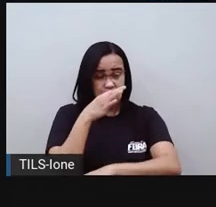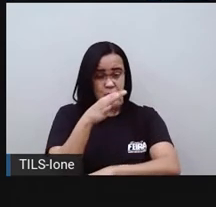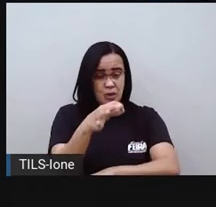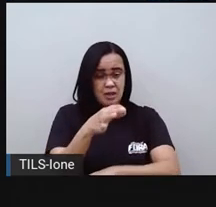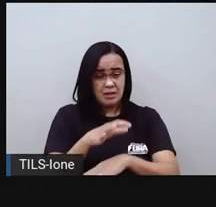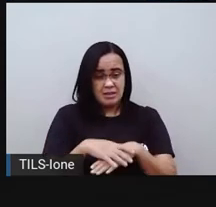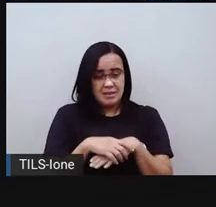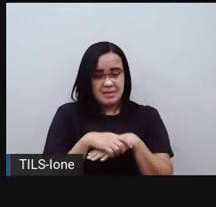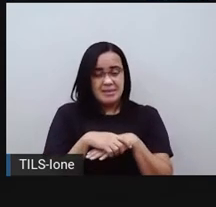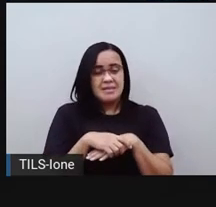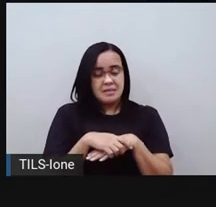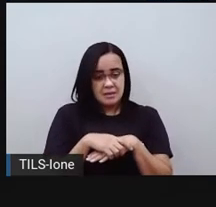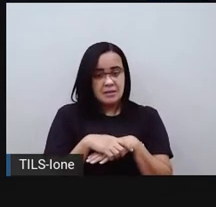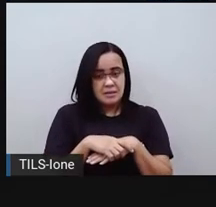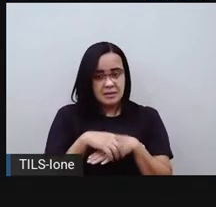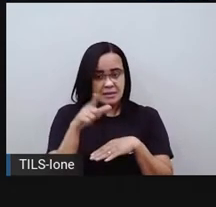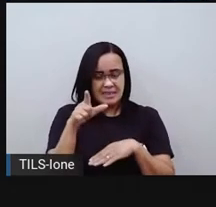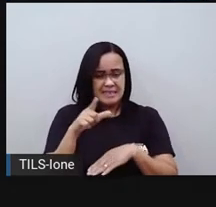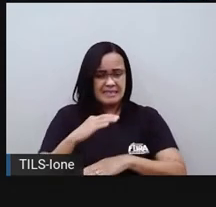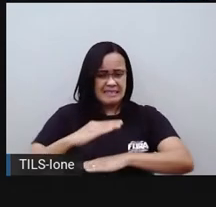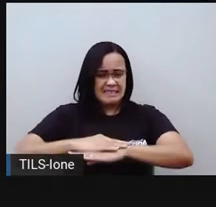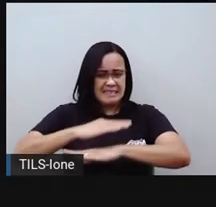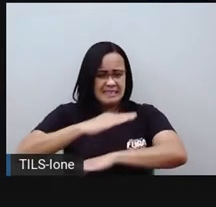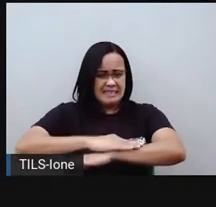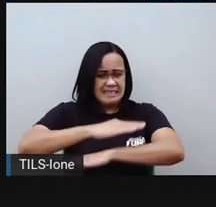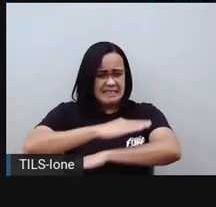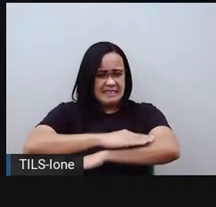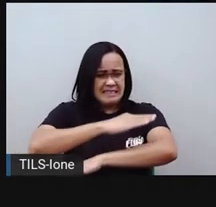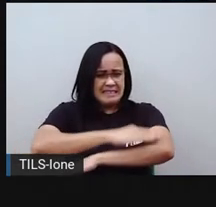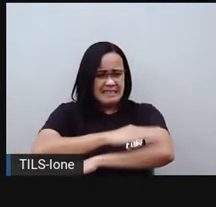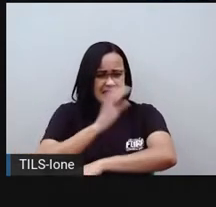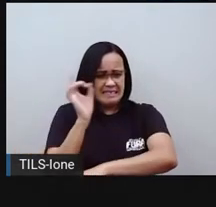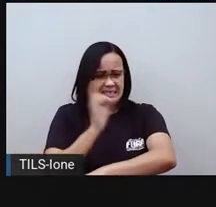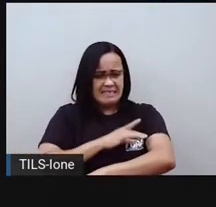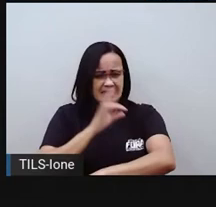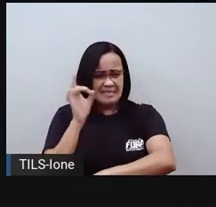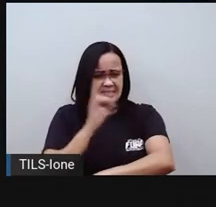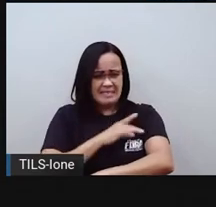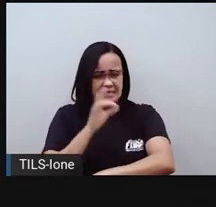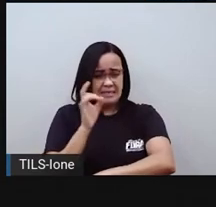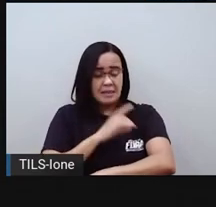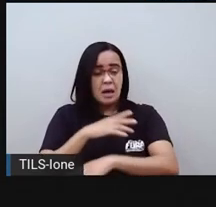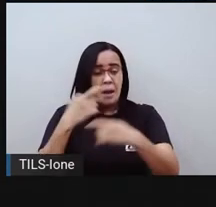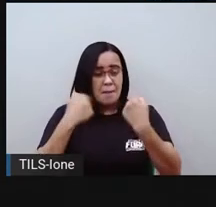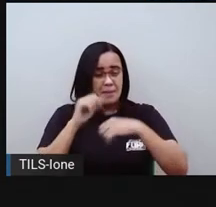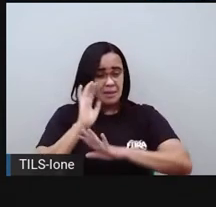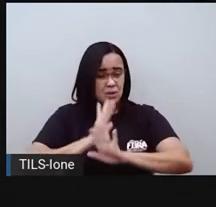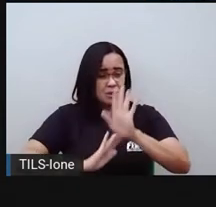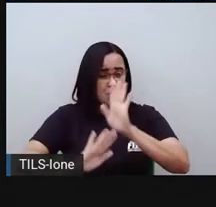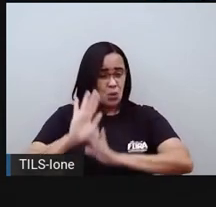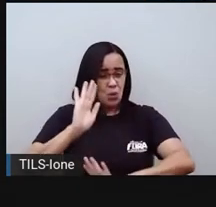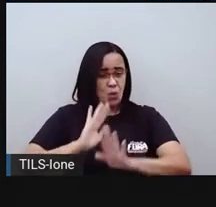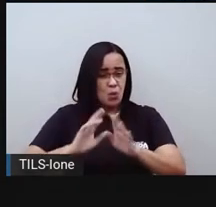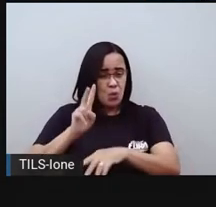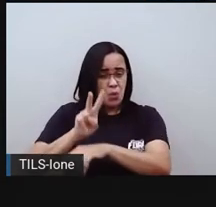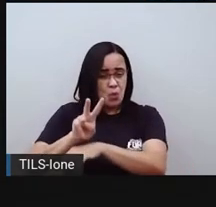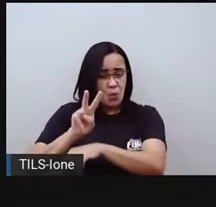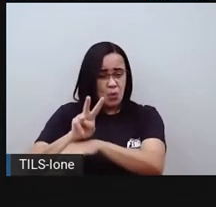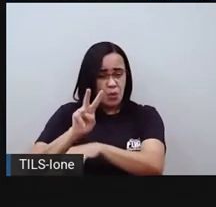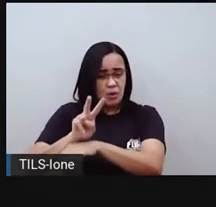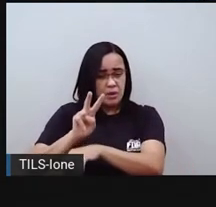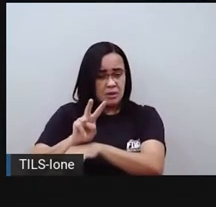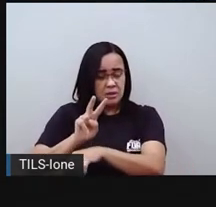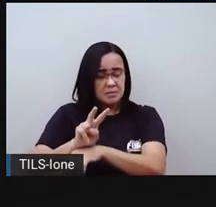Olha ele aí, o sapo cururu. Quem tem medo dele não pode ter medo. Tem que cuidar dele também. Tem que ter cuidado com ele. Eu não tenho medo